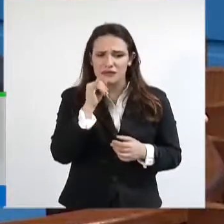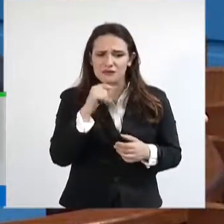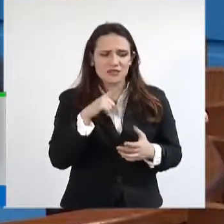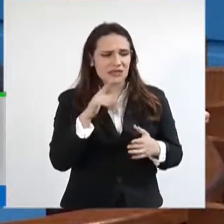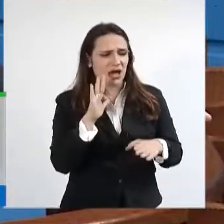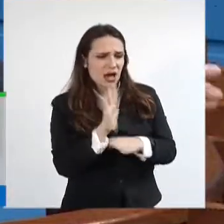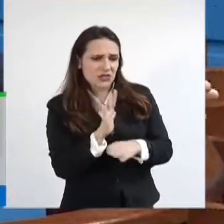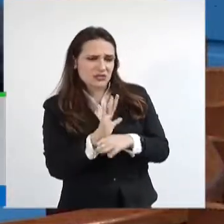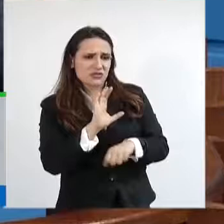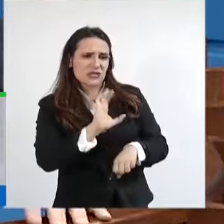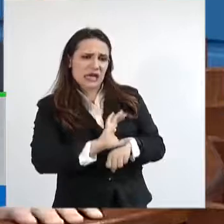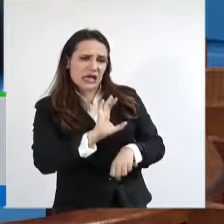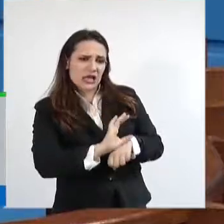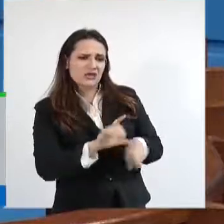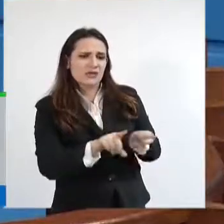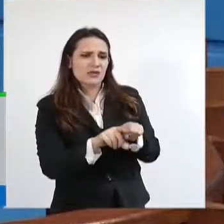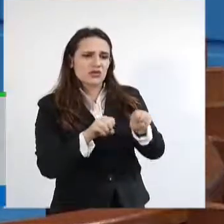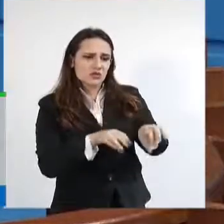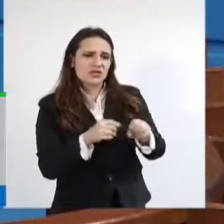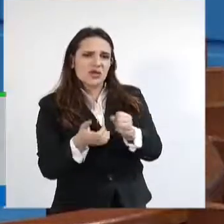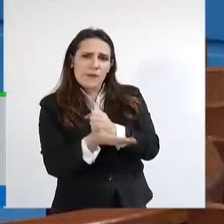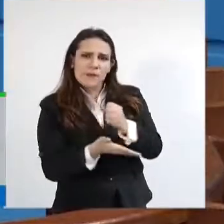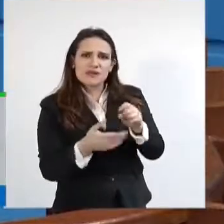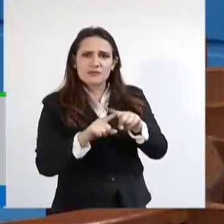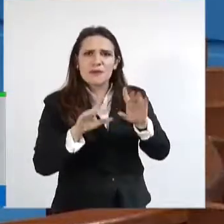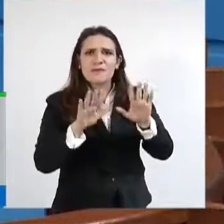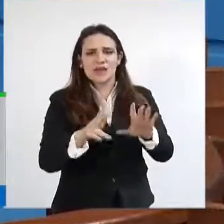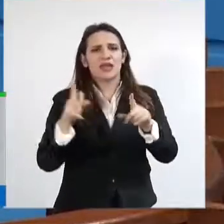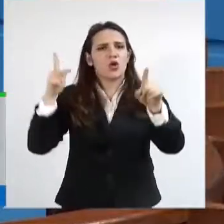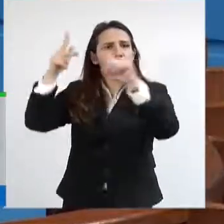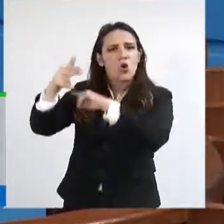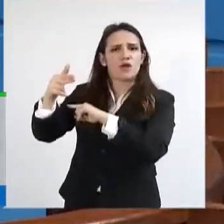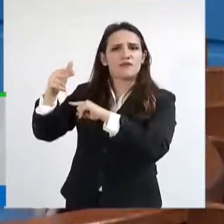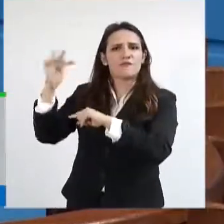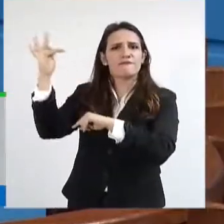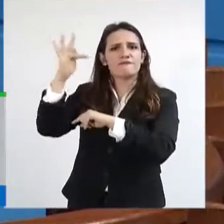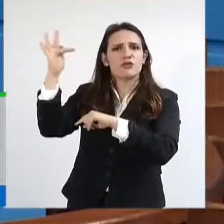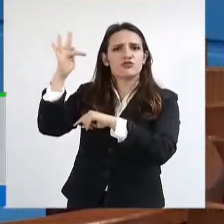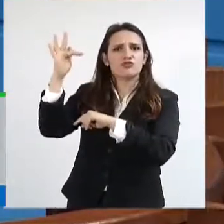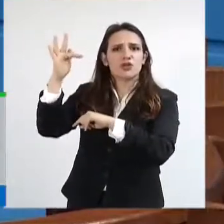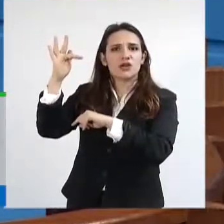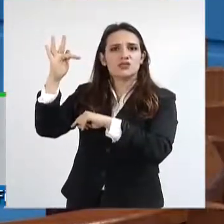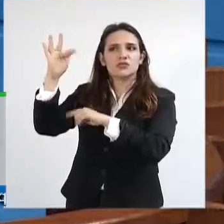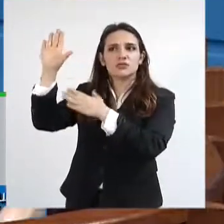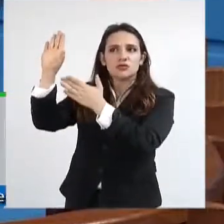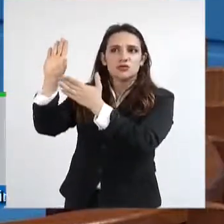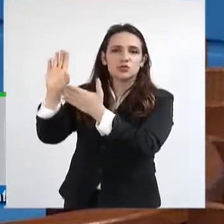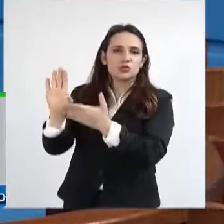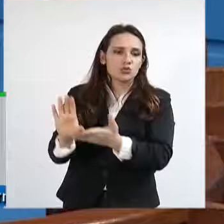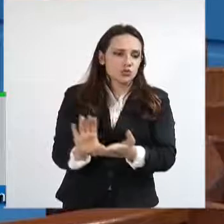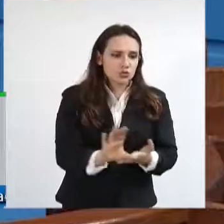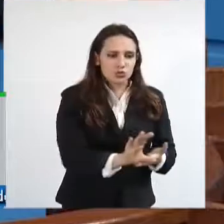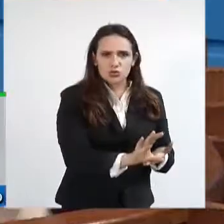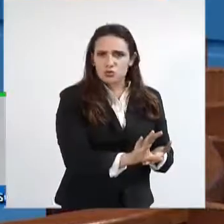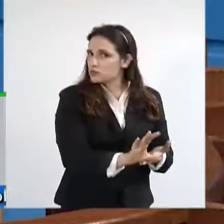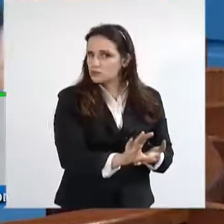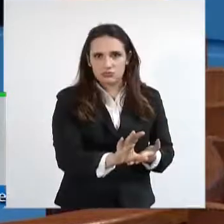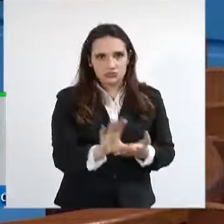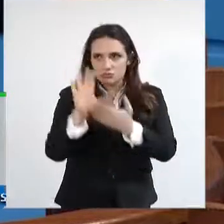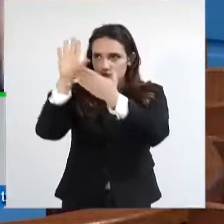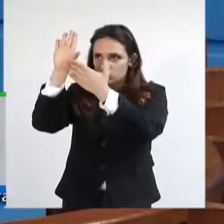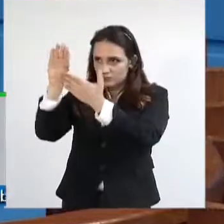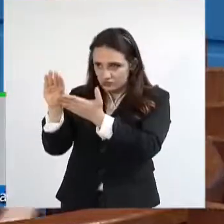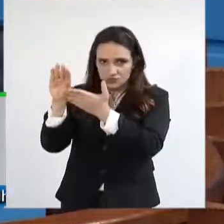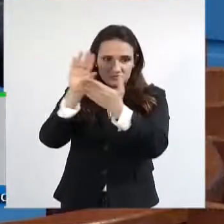educação básica, só que ele cortou o investimento da educação superior à educação infantil, cortou de cima e embaixo